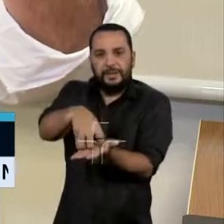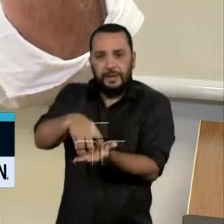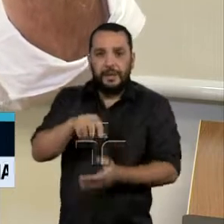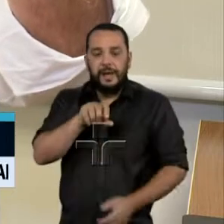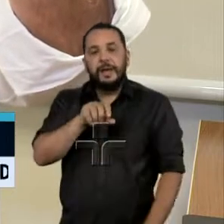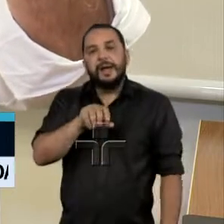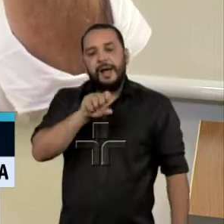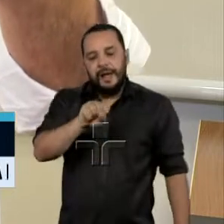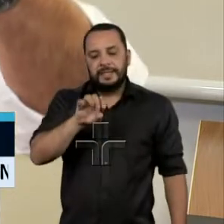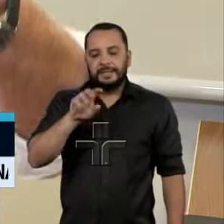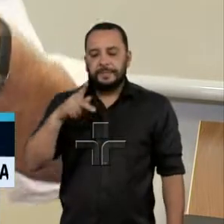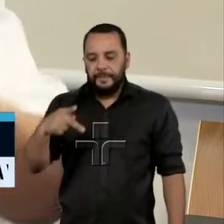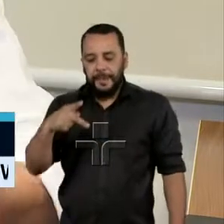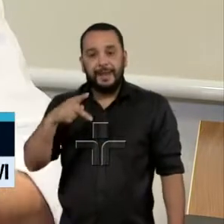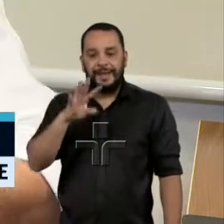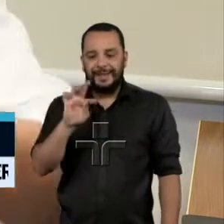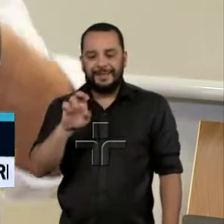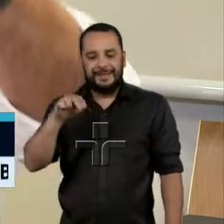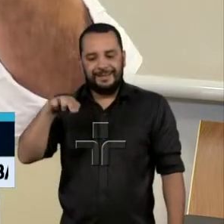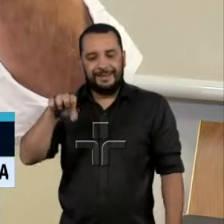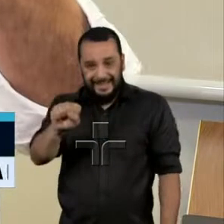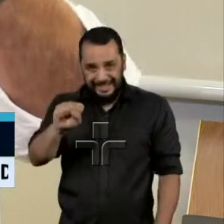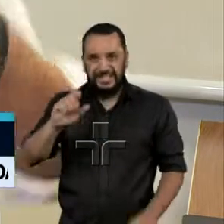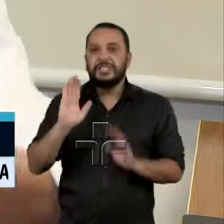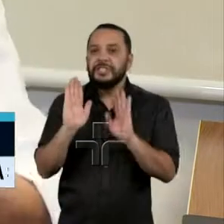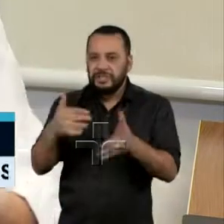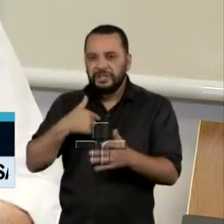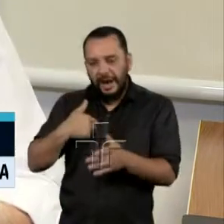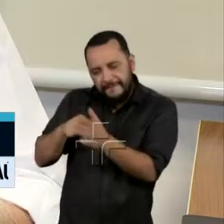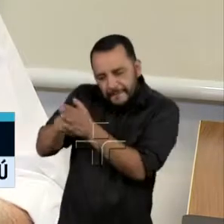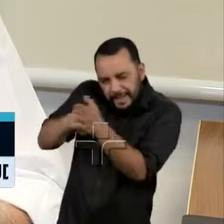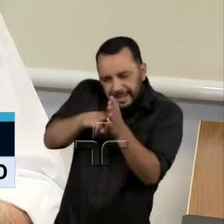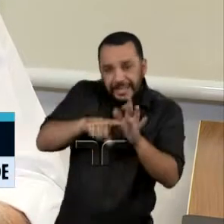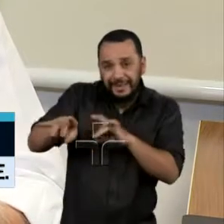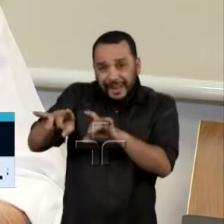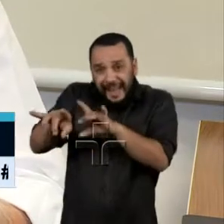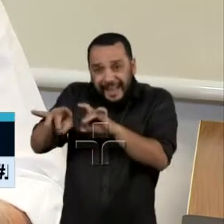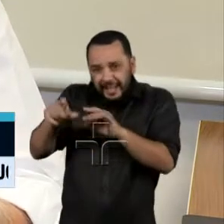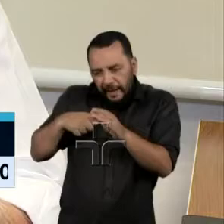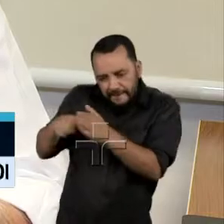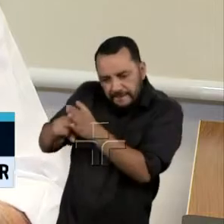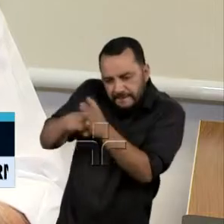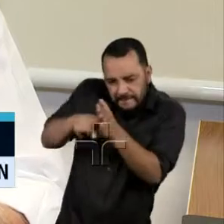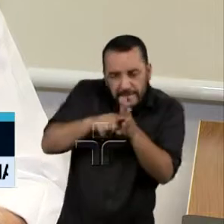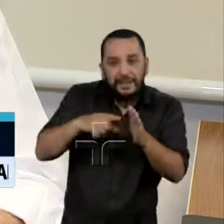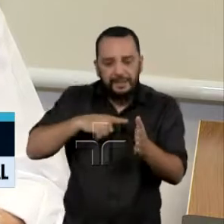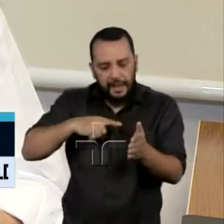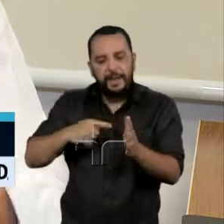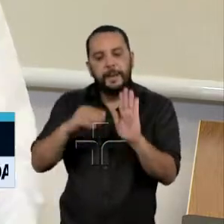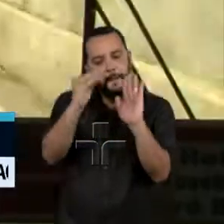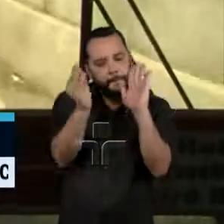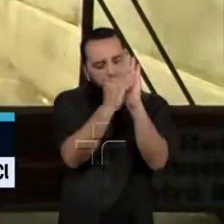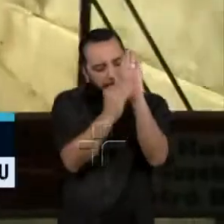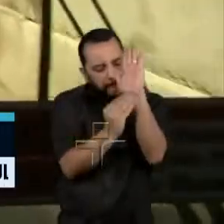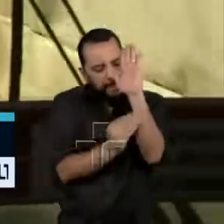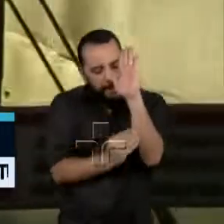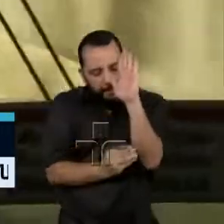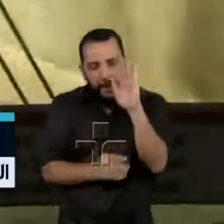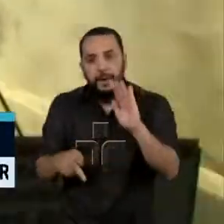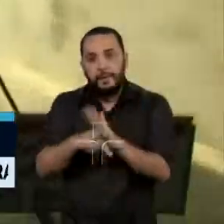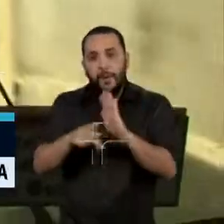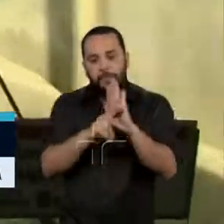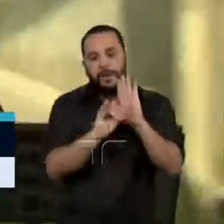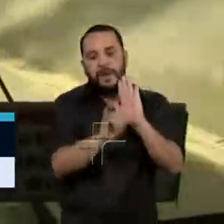fez toda uma especificação técnica, todos os requisitos já estão estabelecidos no edital de licitação, né? Então, ao